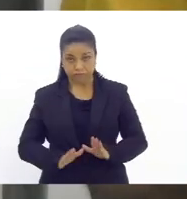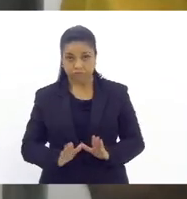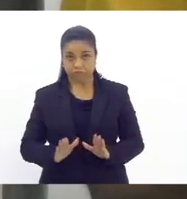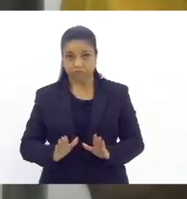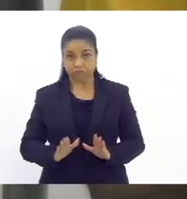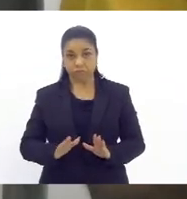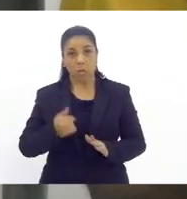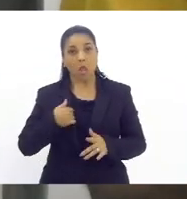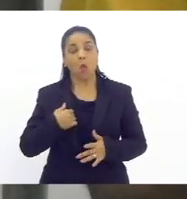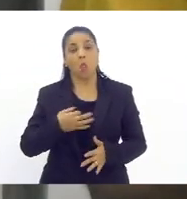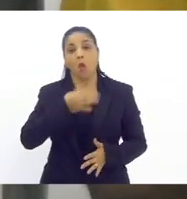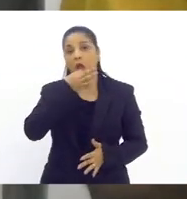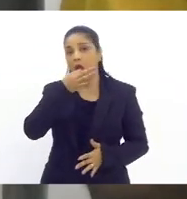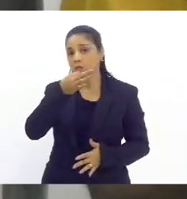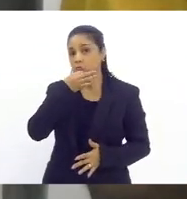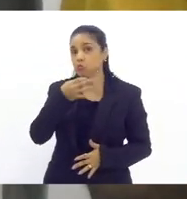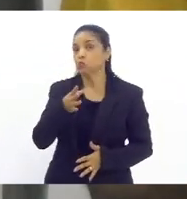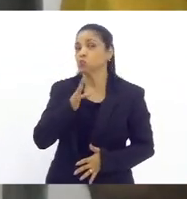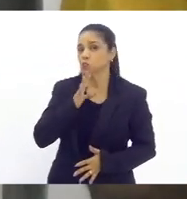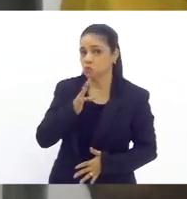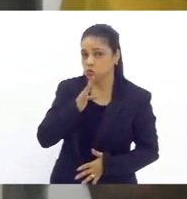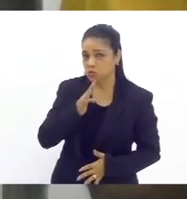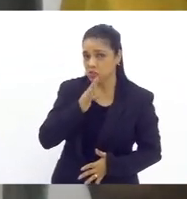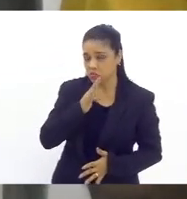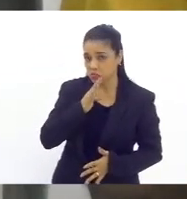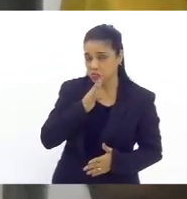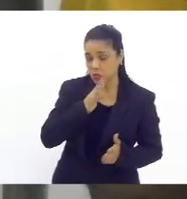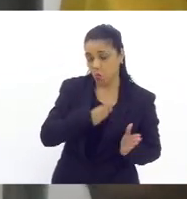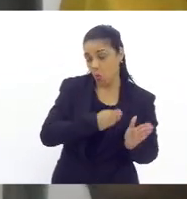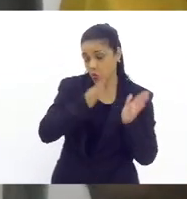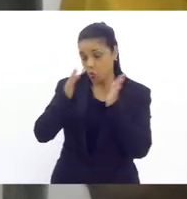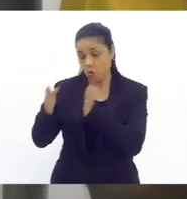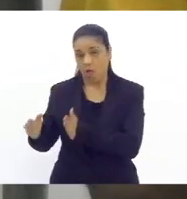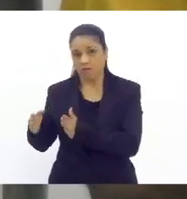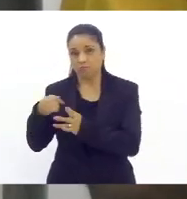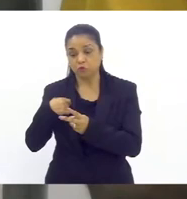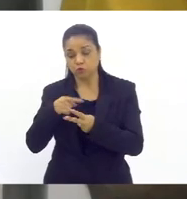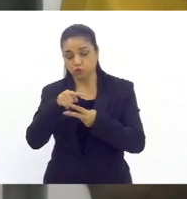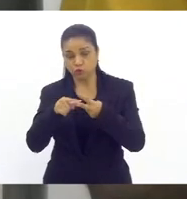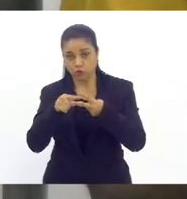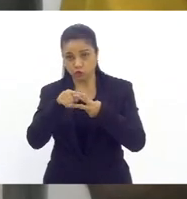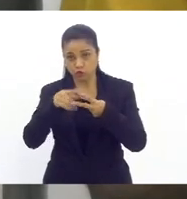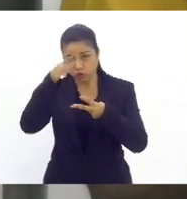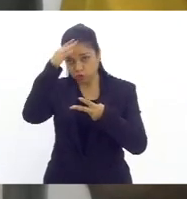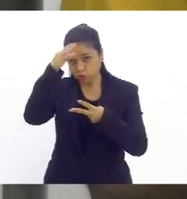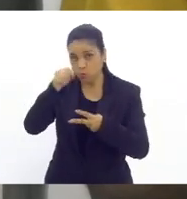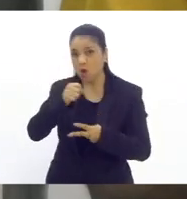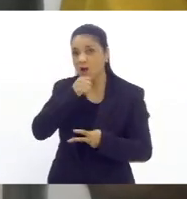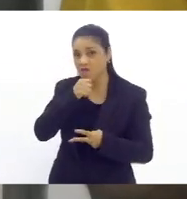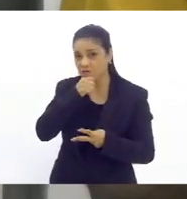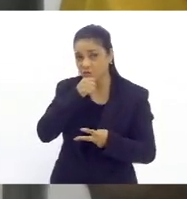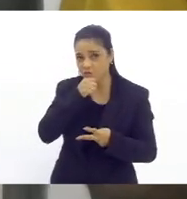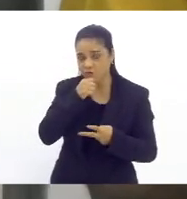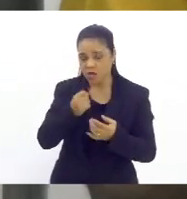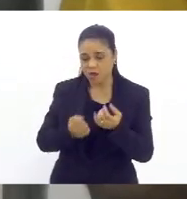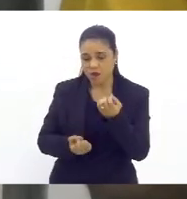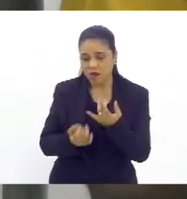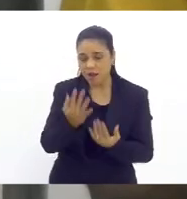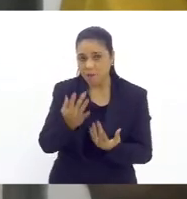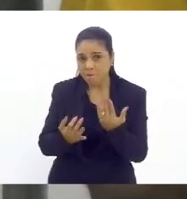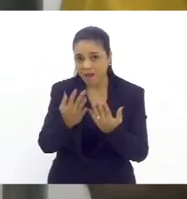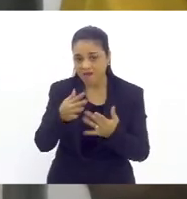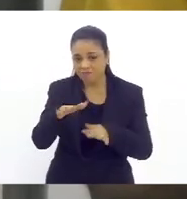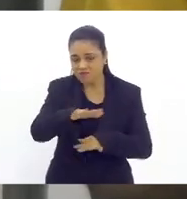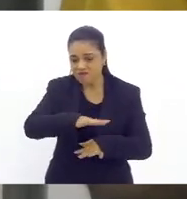esse assunto por um outro um outro viés dois tios avós meus foram cremados em campos de concentração